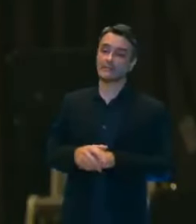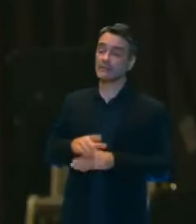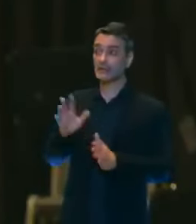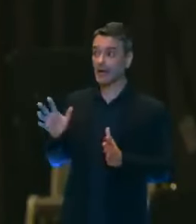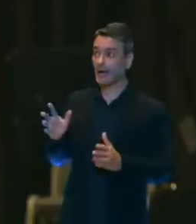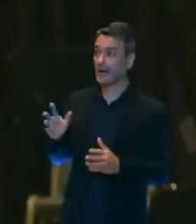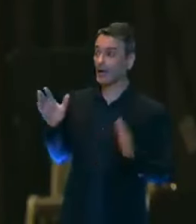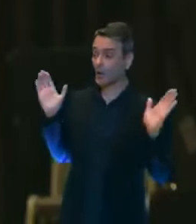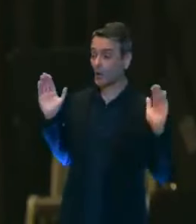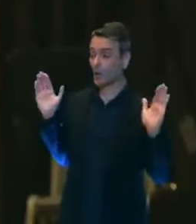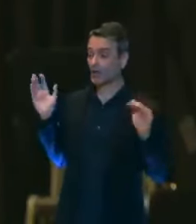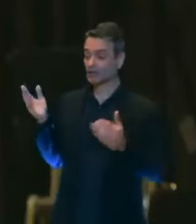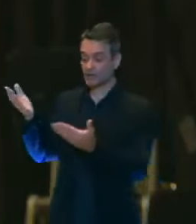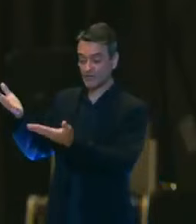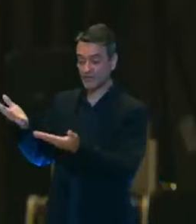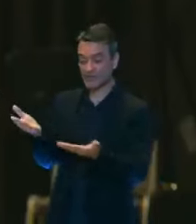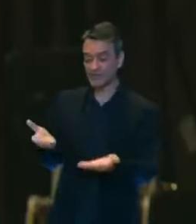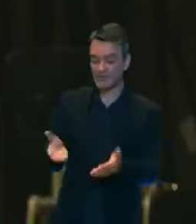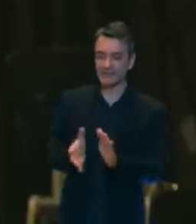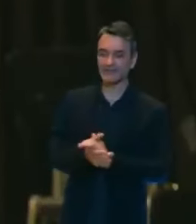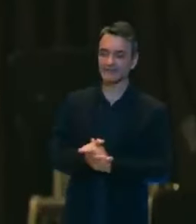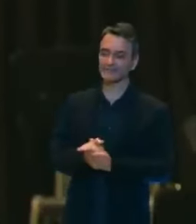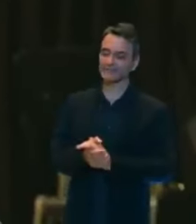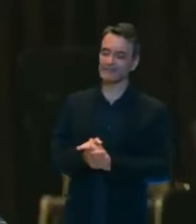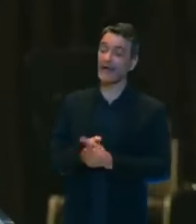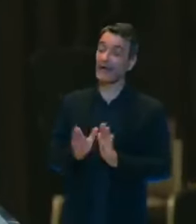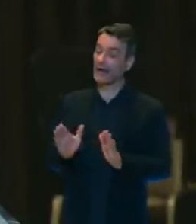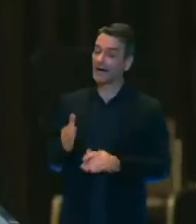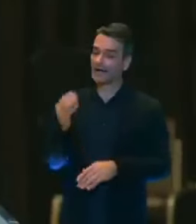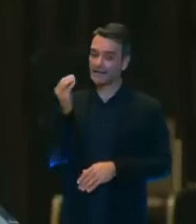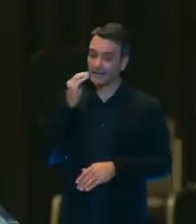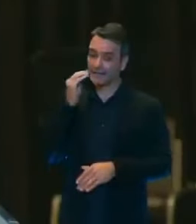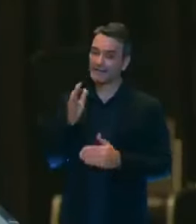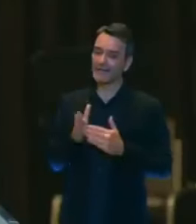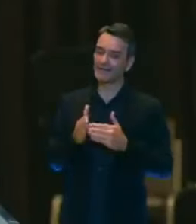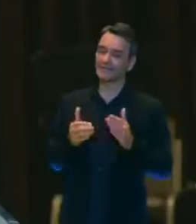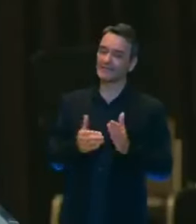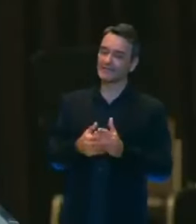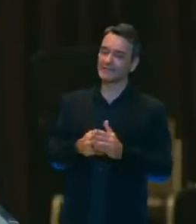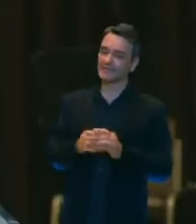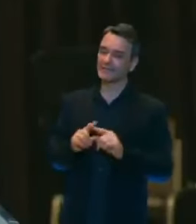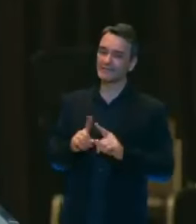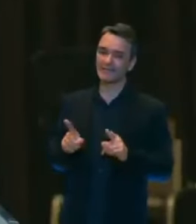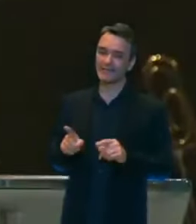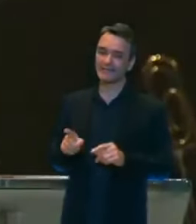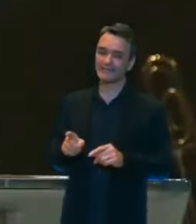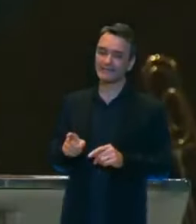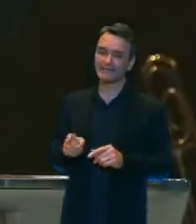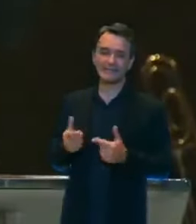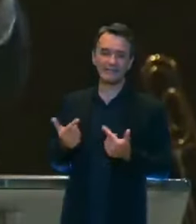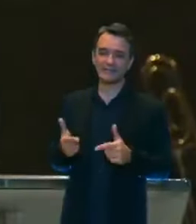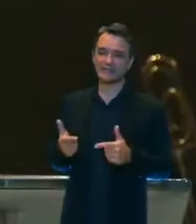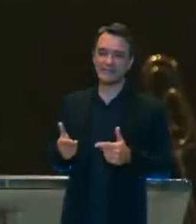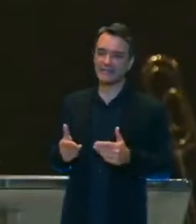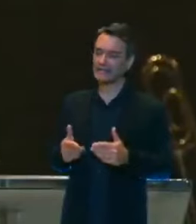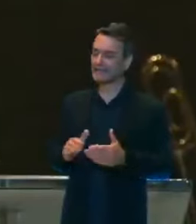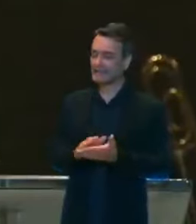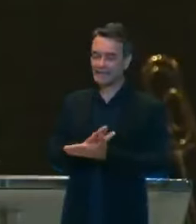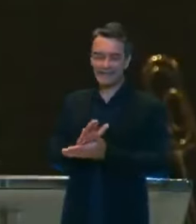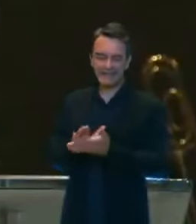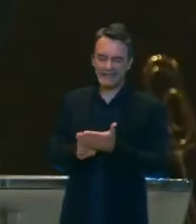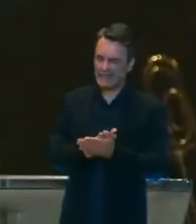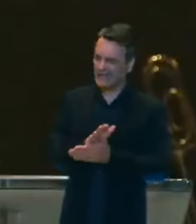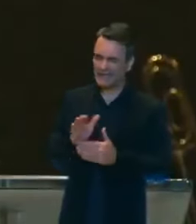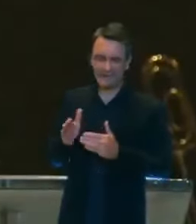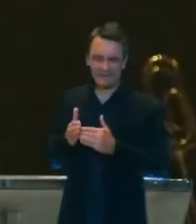que diz: olha, tentaram me impedir, mas não existe domínio, não existe autoridade que